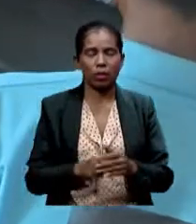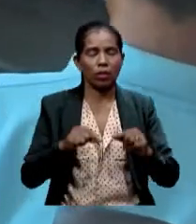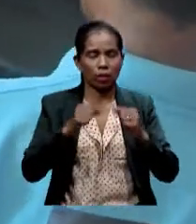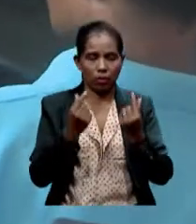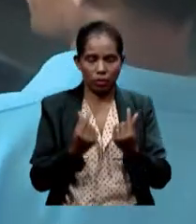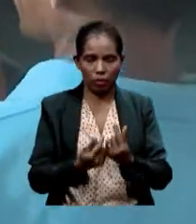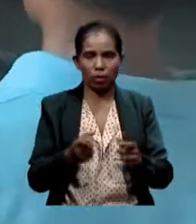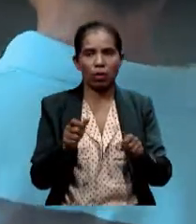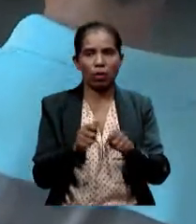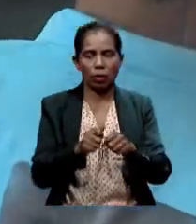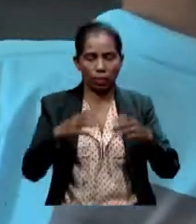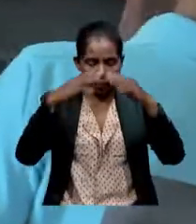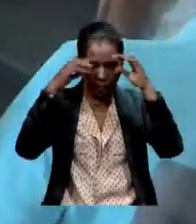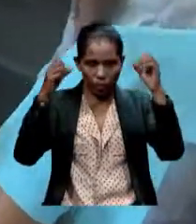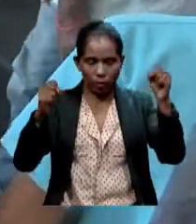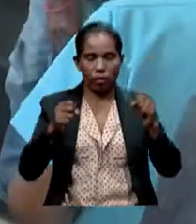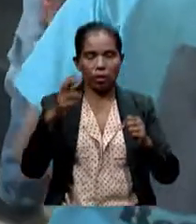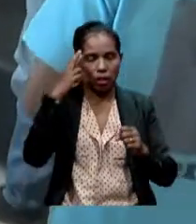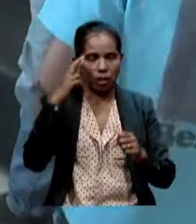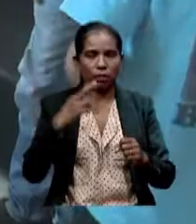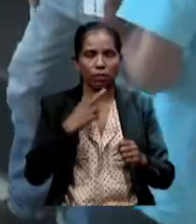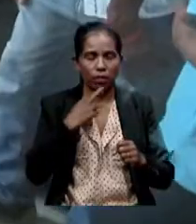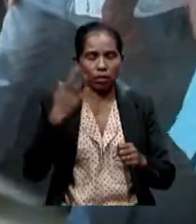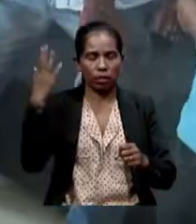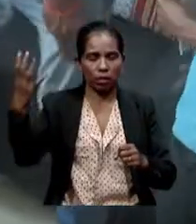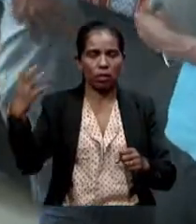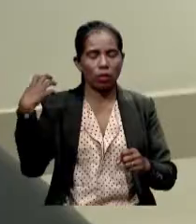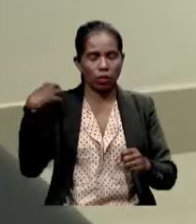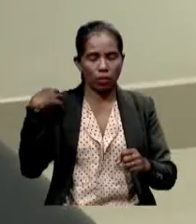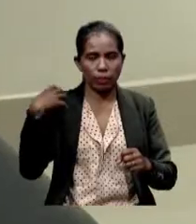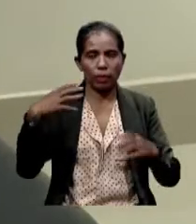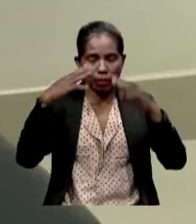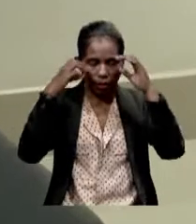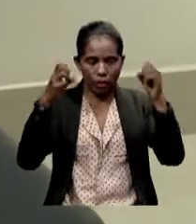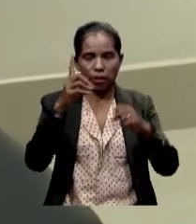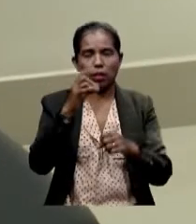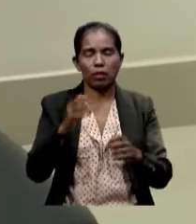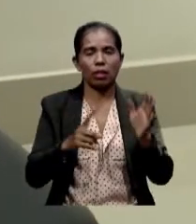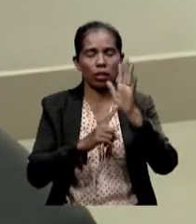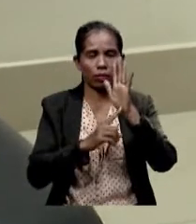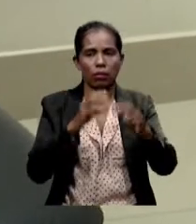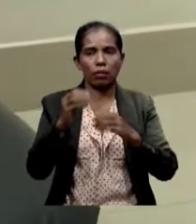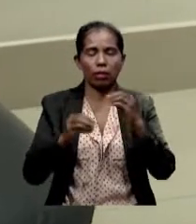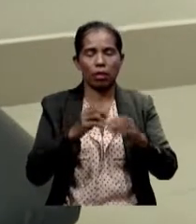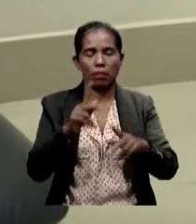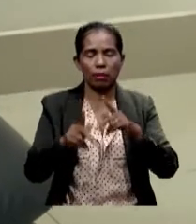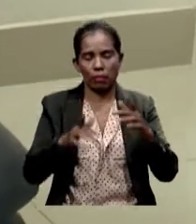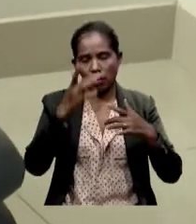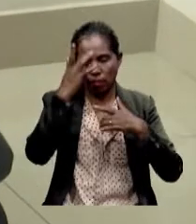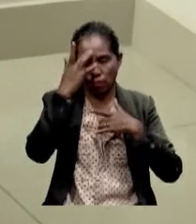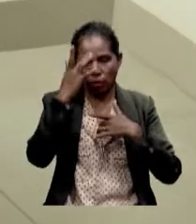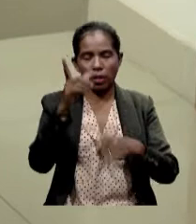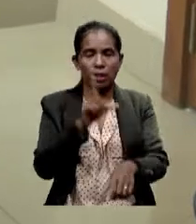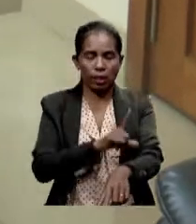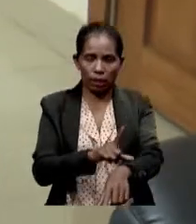Sorumutu, o Presidente da República, José Ramos Horta, e a Palácio Presidencial Dili, onde informa Conoba Ema nebe afetado Moras